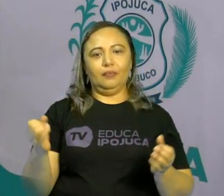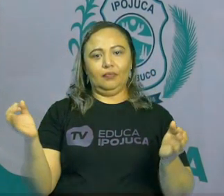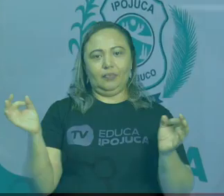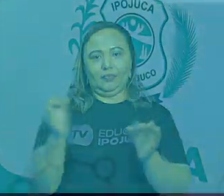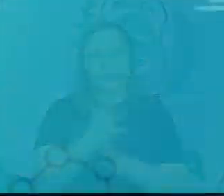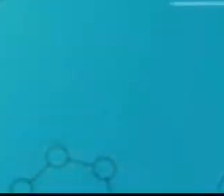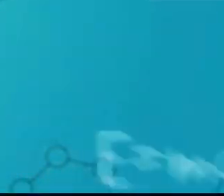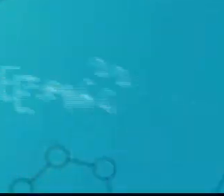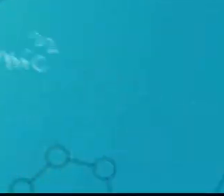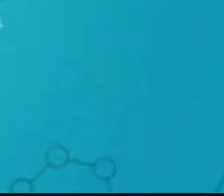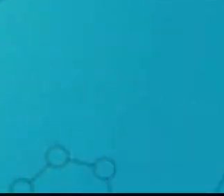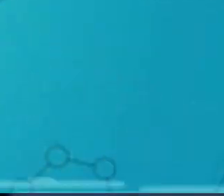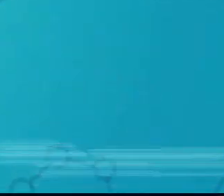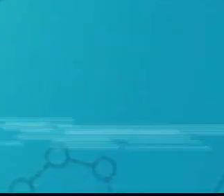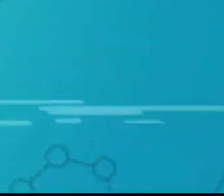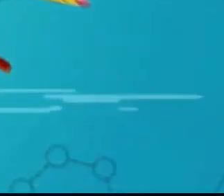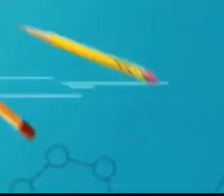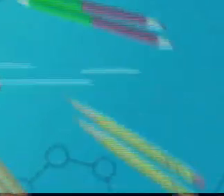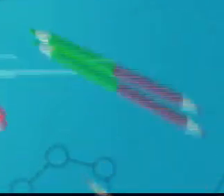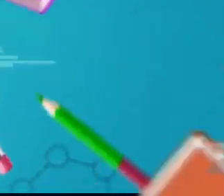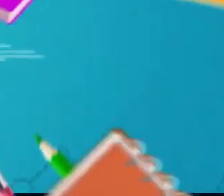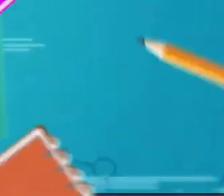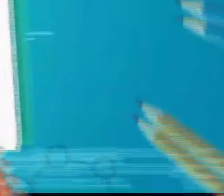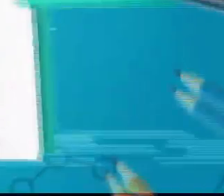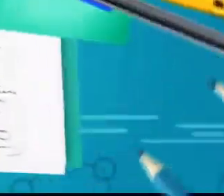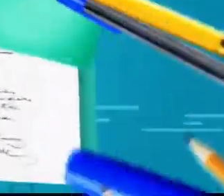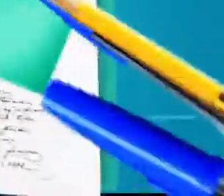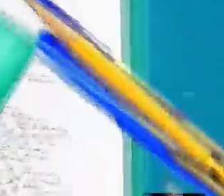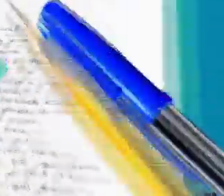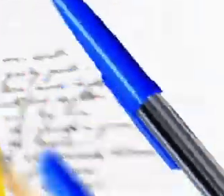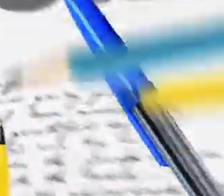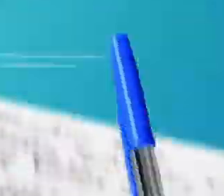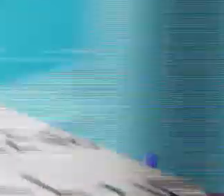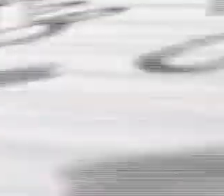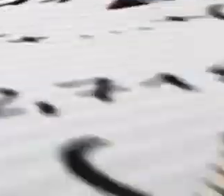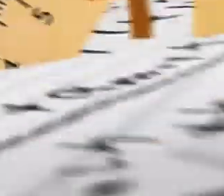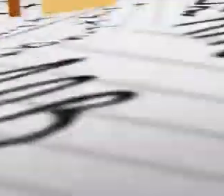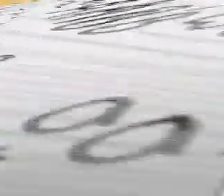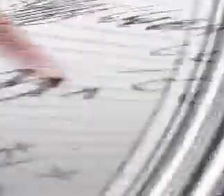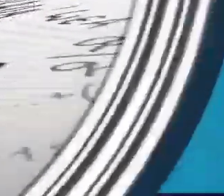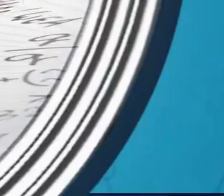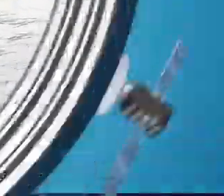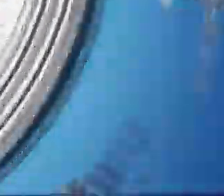Tchau, tchau.